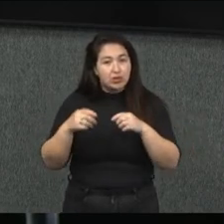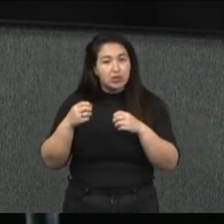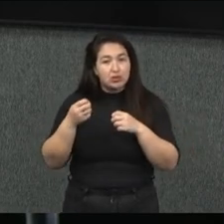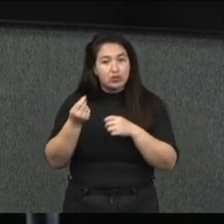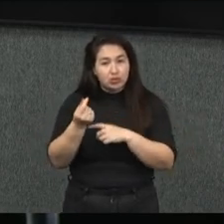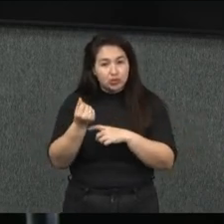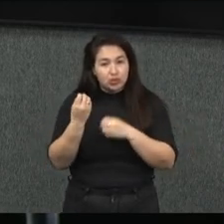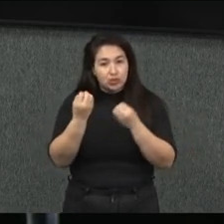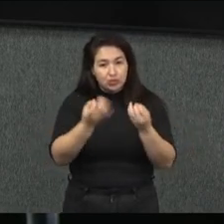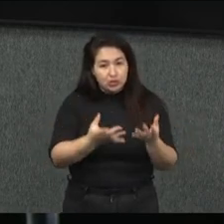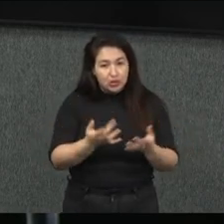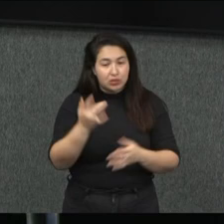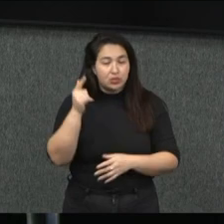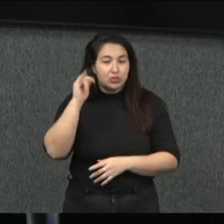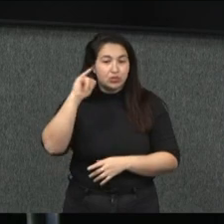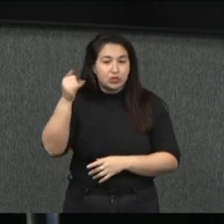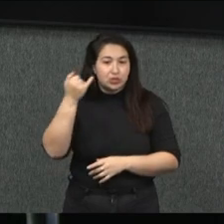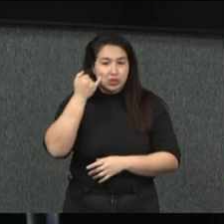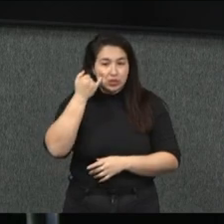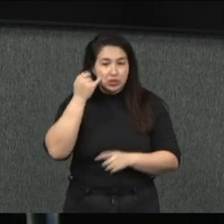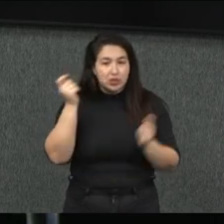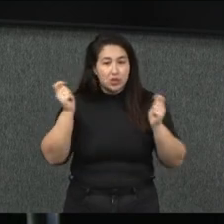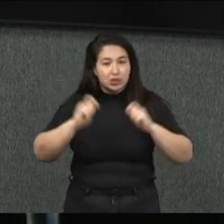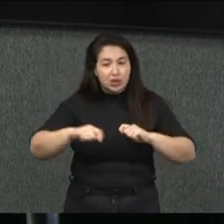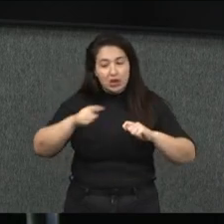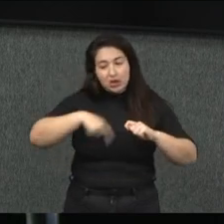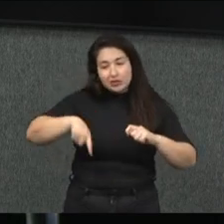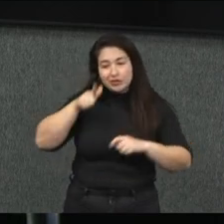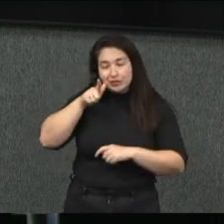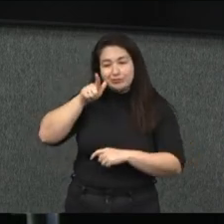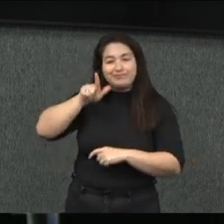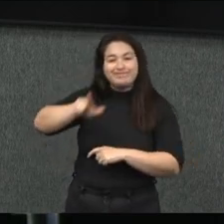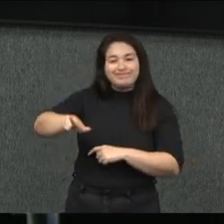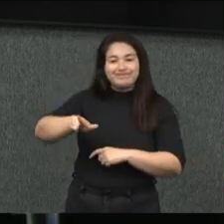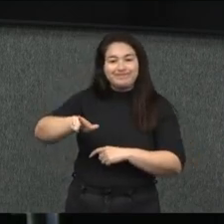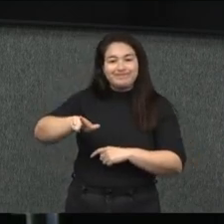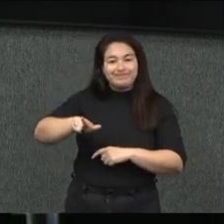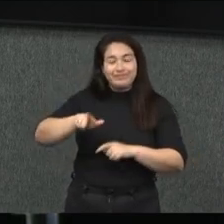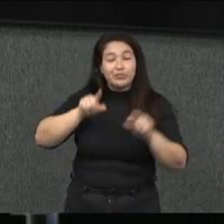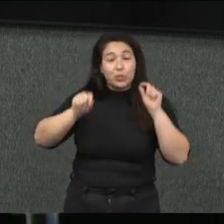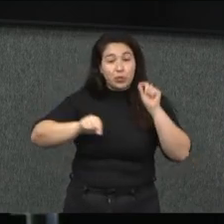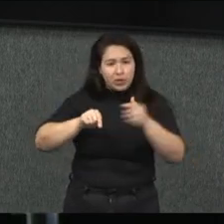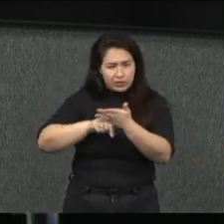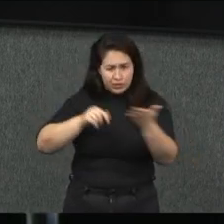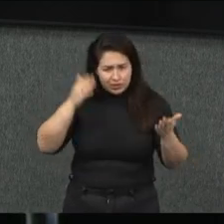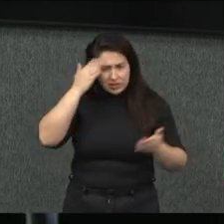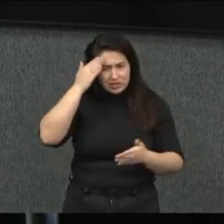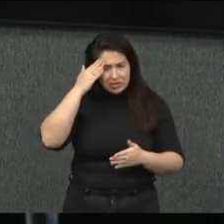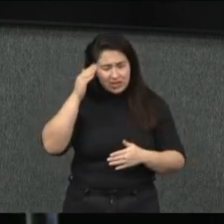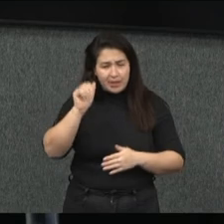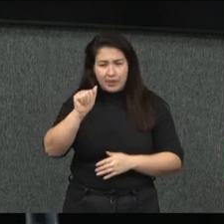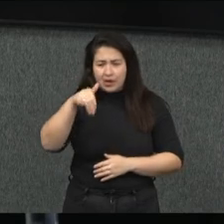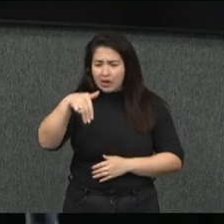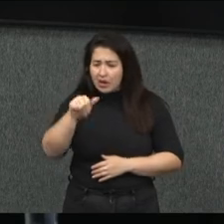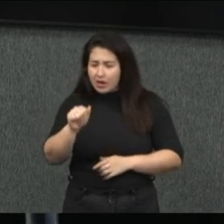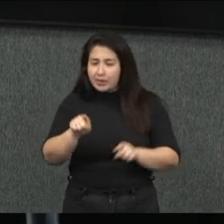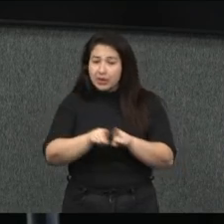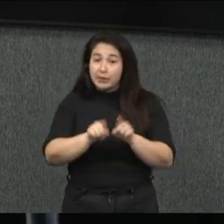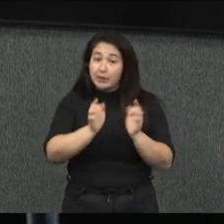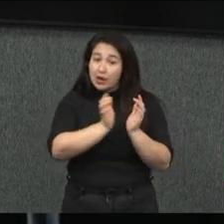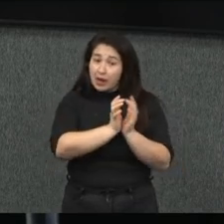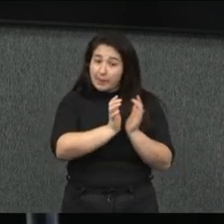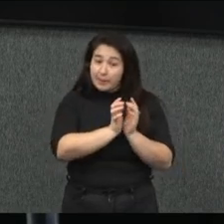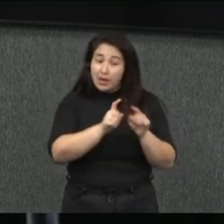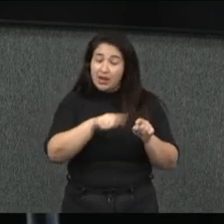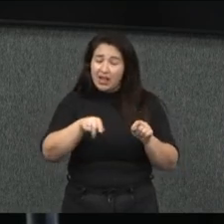oportunizou um sonho, porque como sabem, as AMAS, as APAES, elas já têm